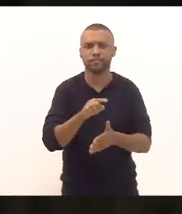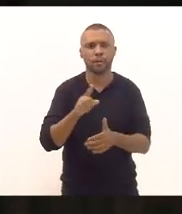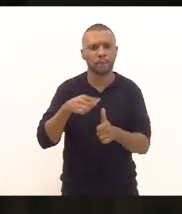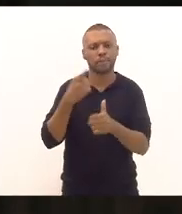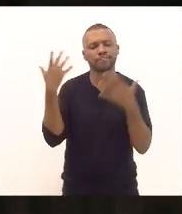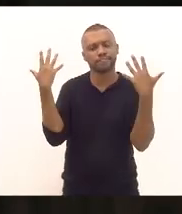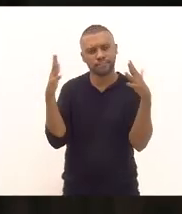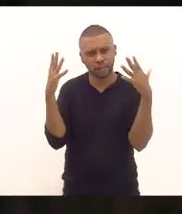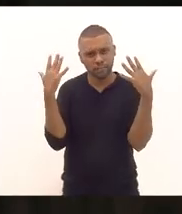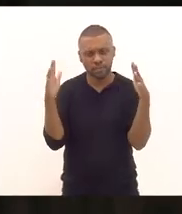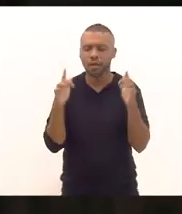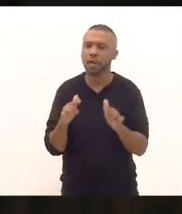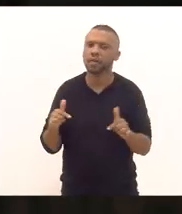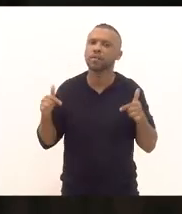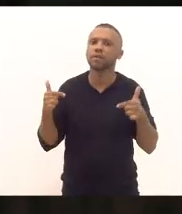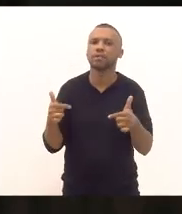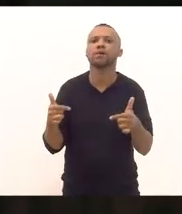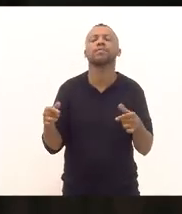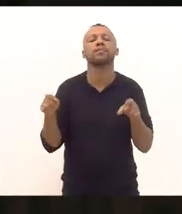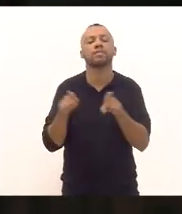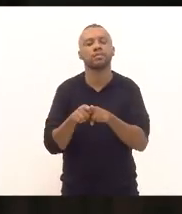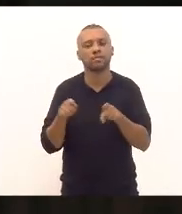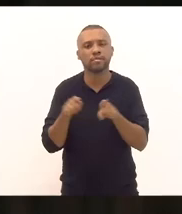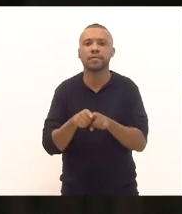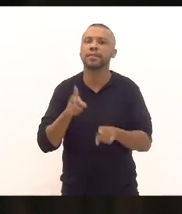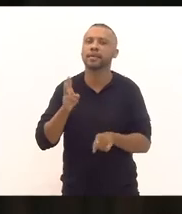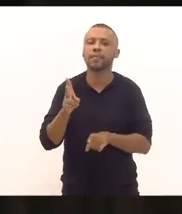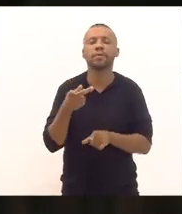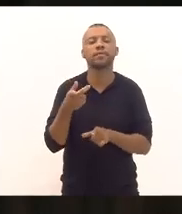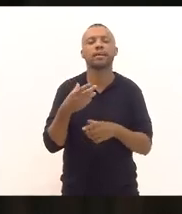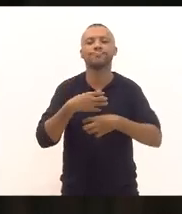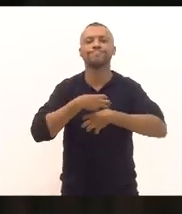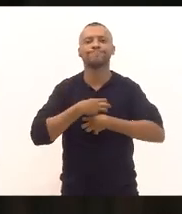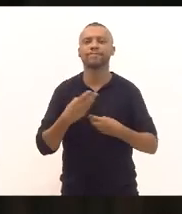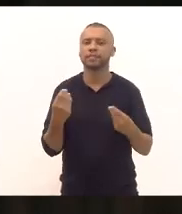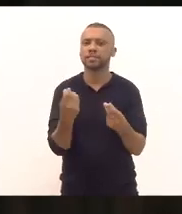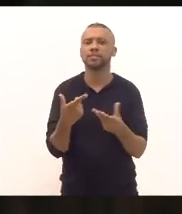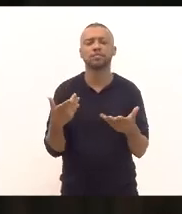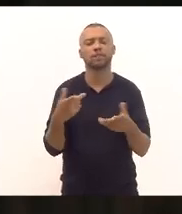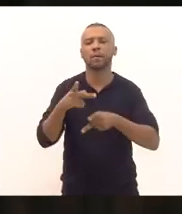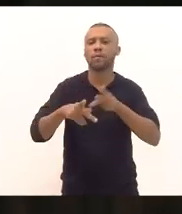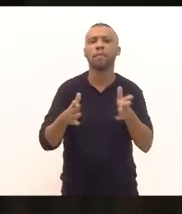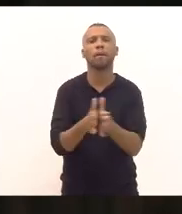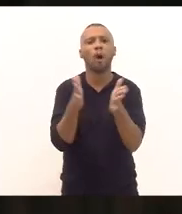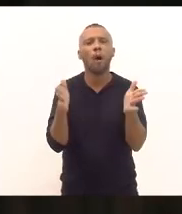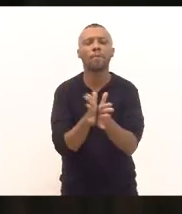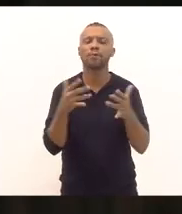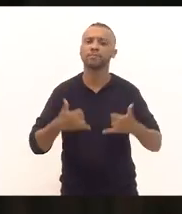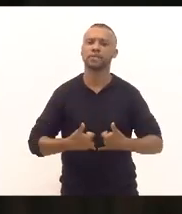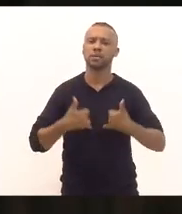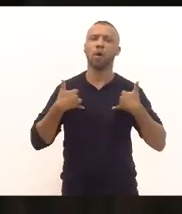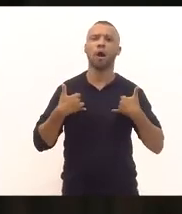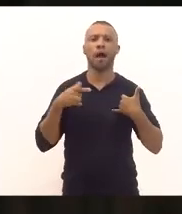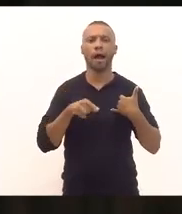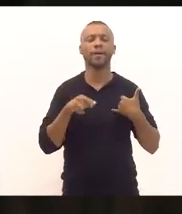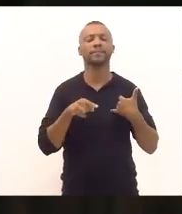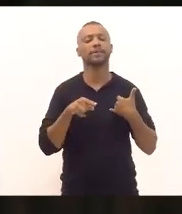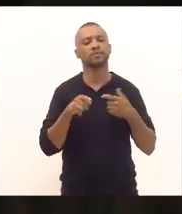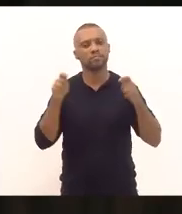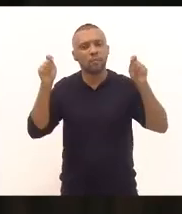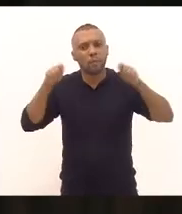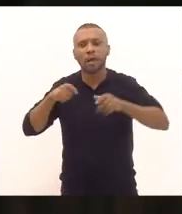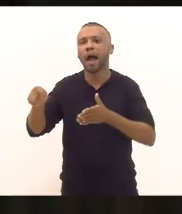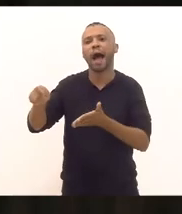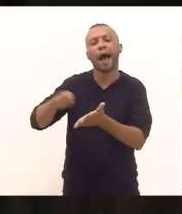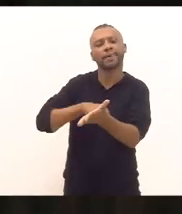primeiro parabenizar a iniciativa é sempre na sensibilidade dessa população mais pobre e me sinto honrada de poder